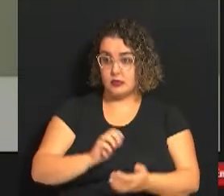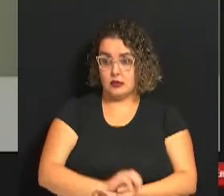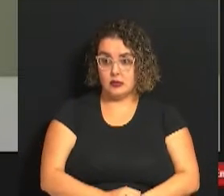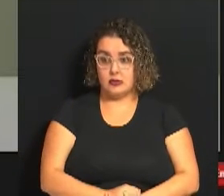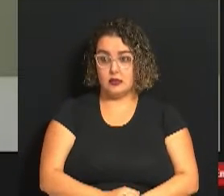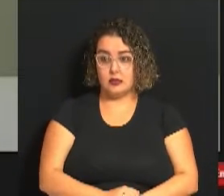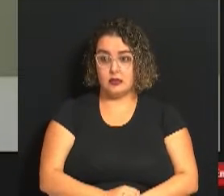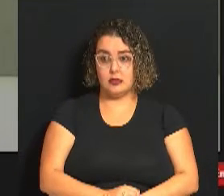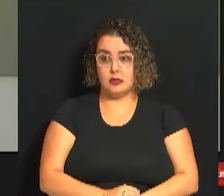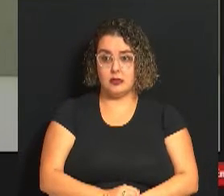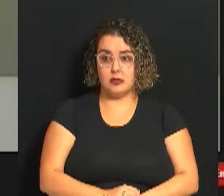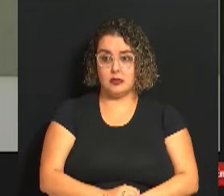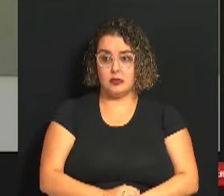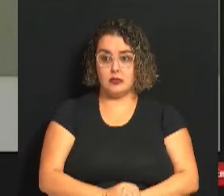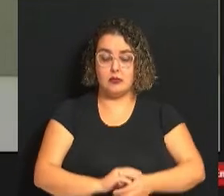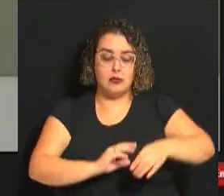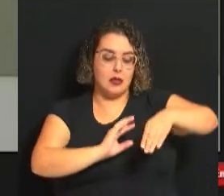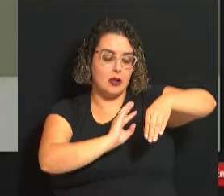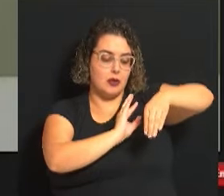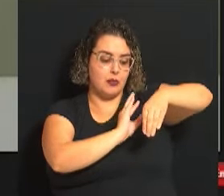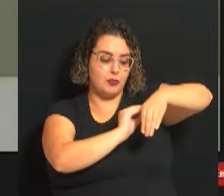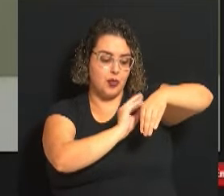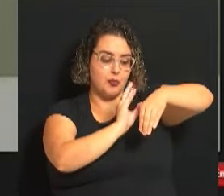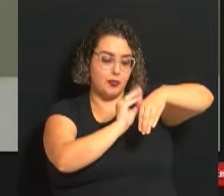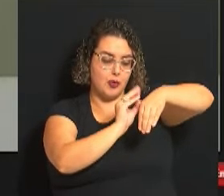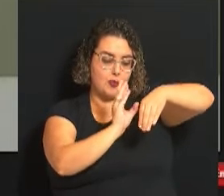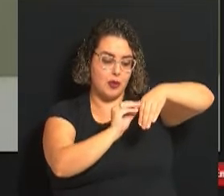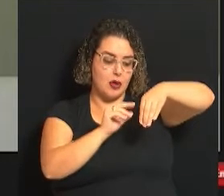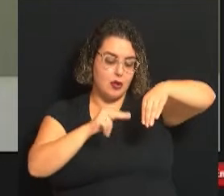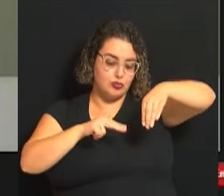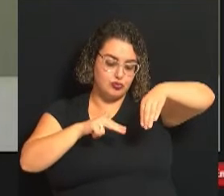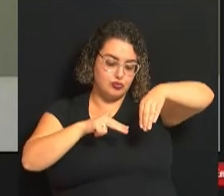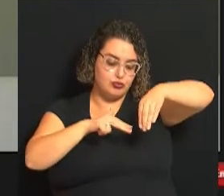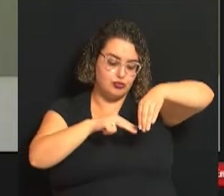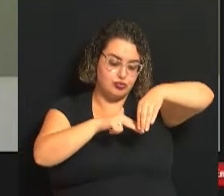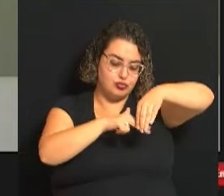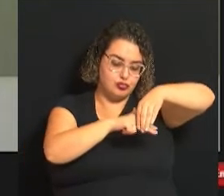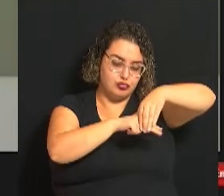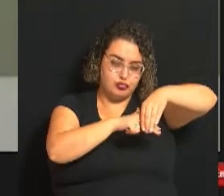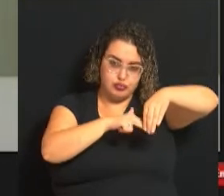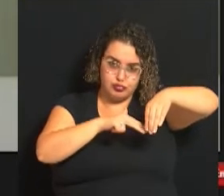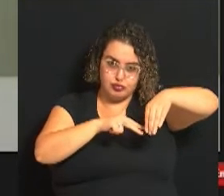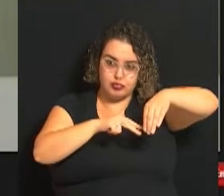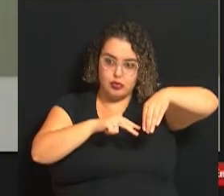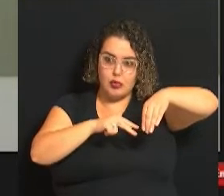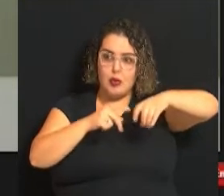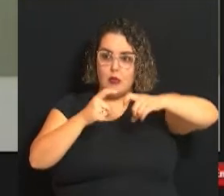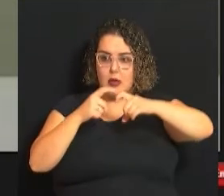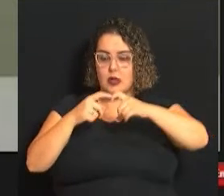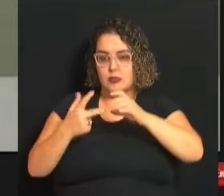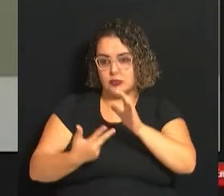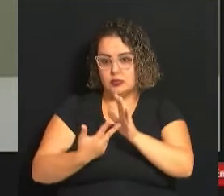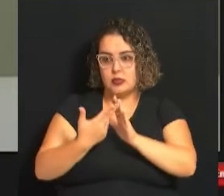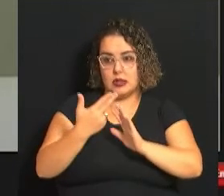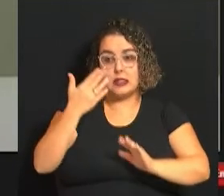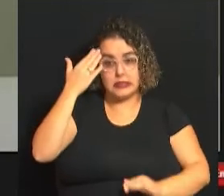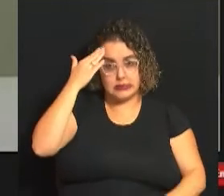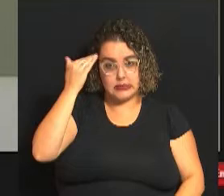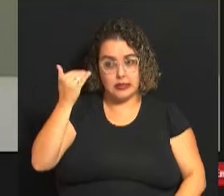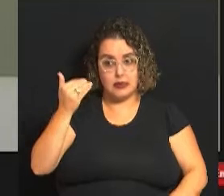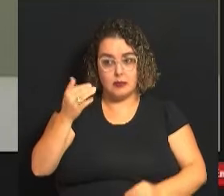acurácia das ressonâncias magnéticas. O cirurgião tem, a grande maioria das vezes, noção do tamanho